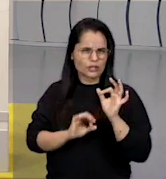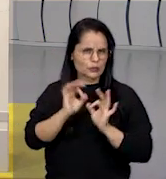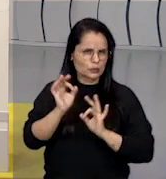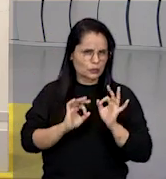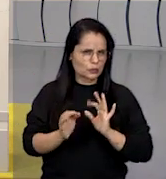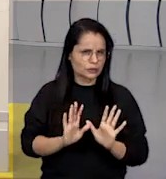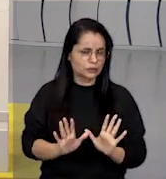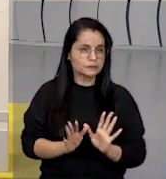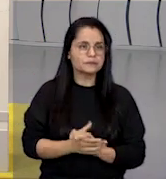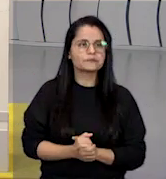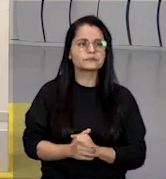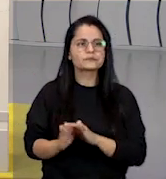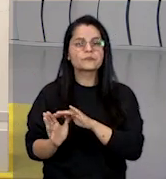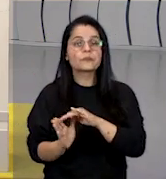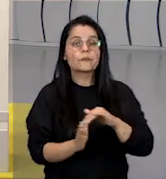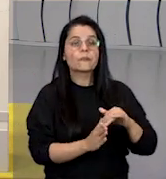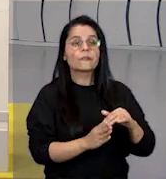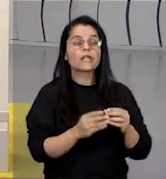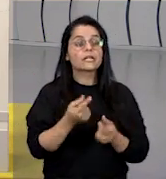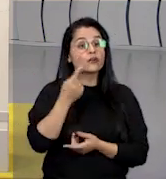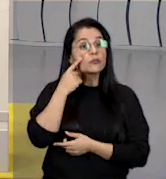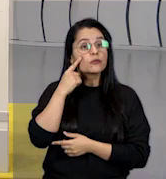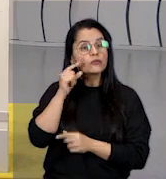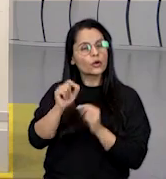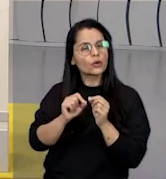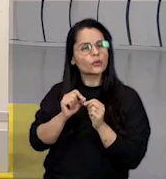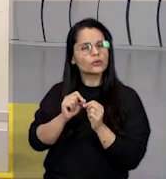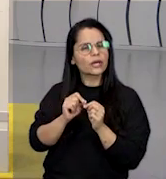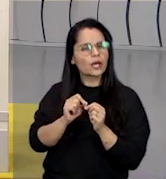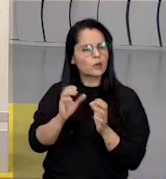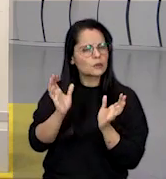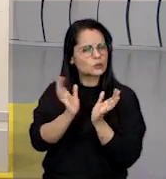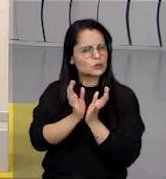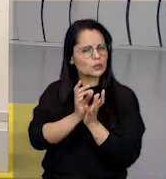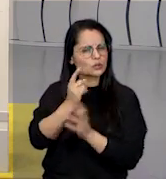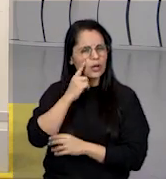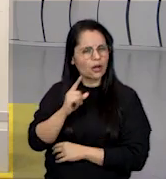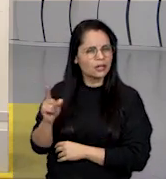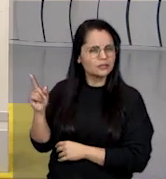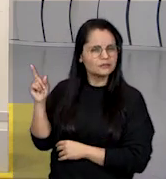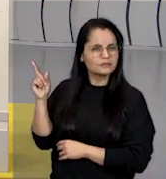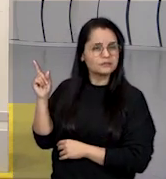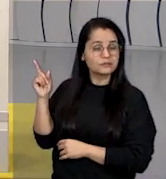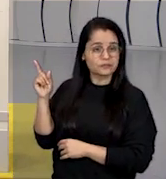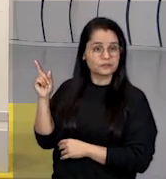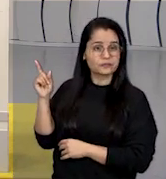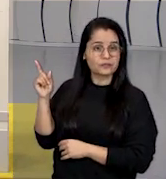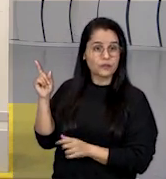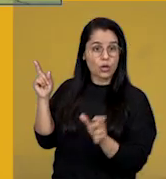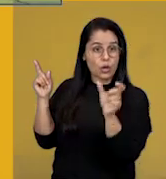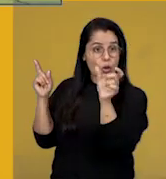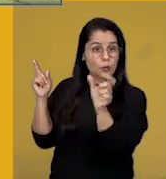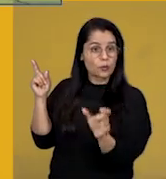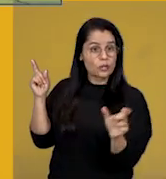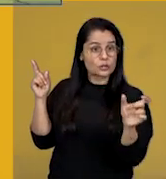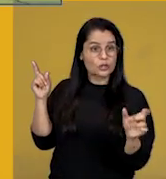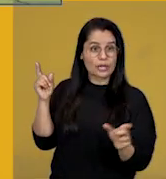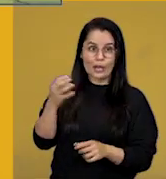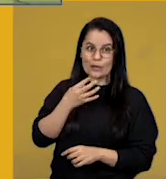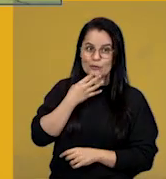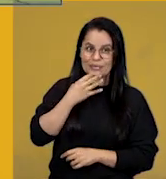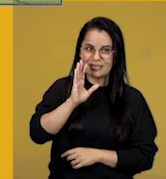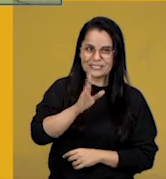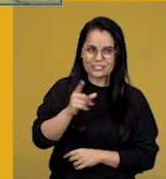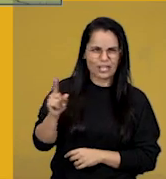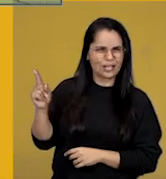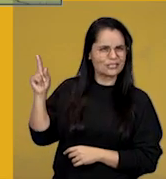organizada. Vamos ver aqui uma situação. Nossos personagens conhecidíssimos. Vamos